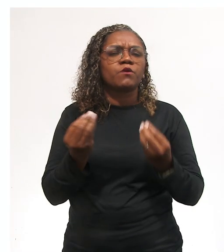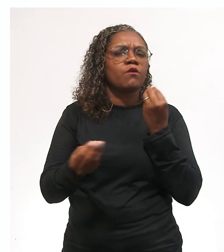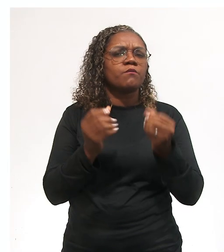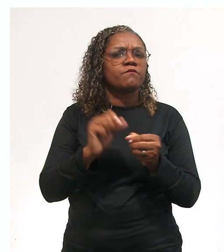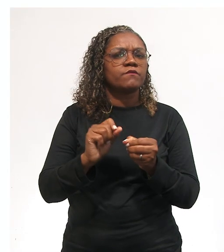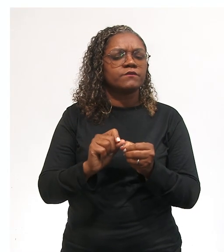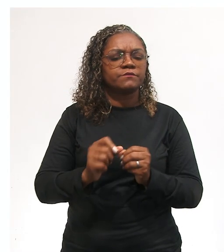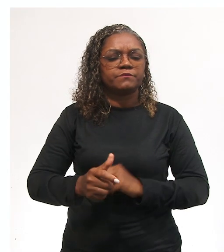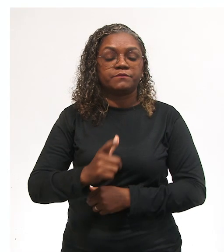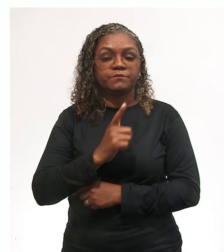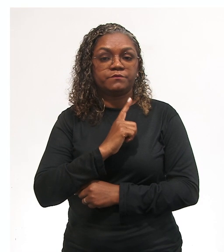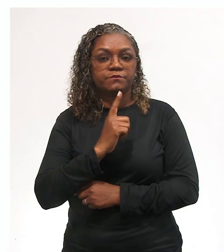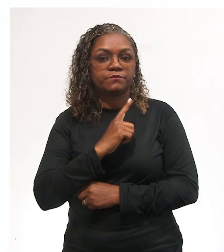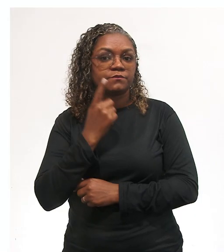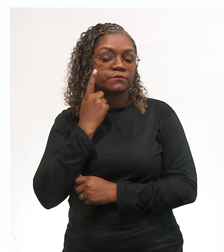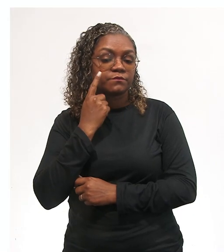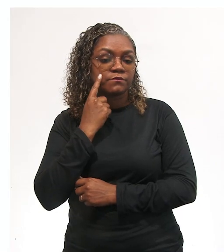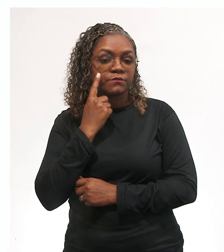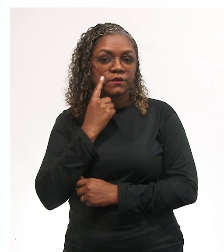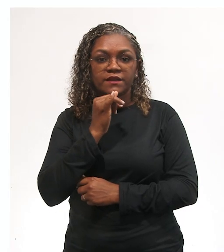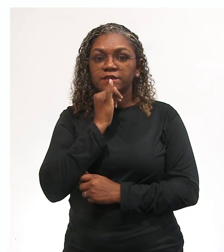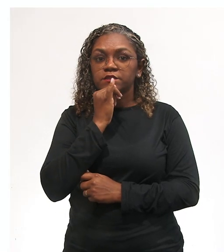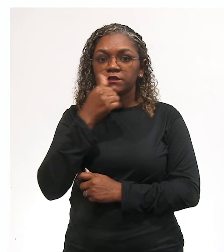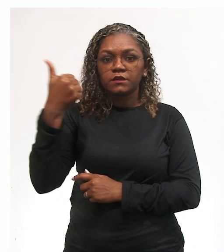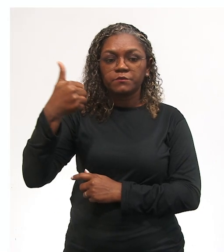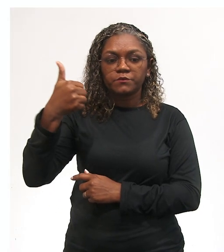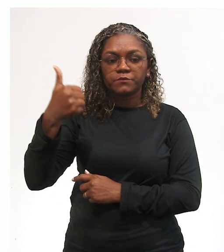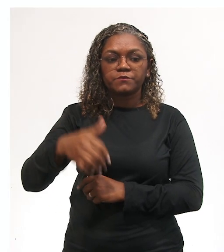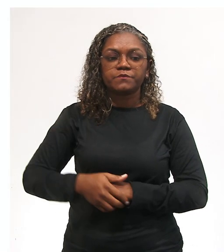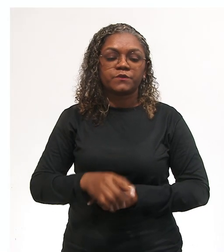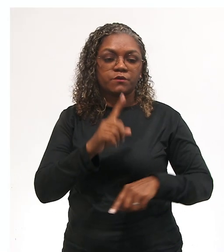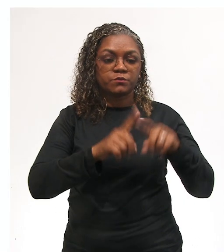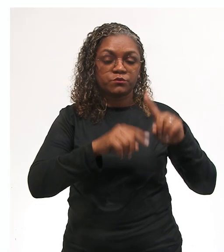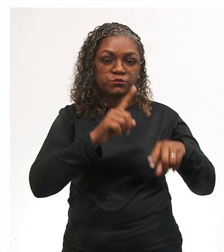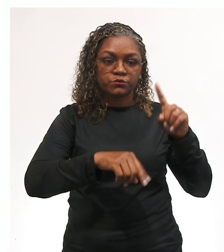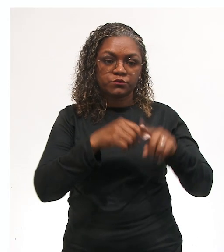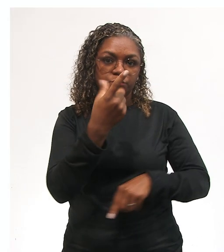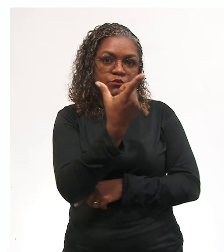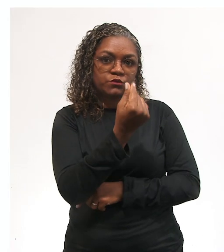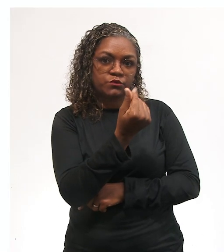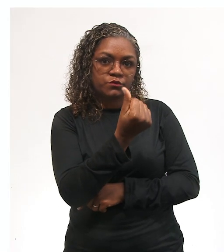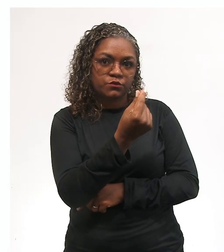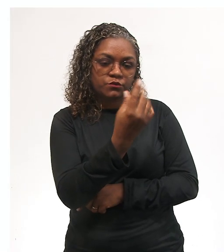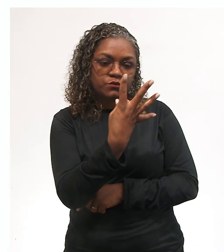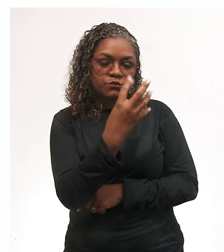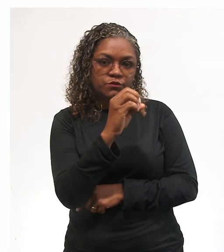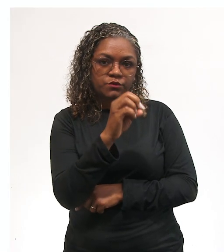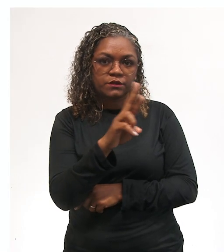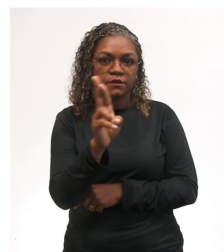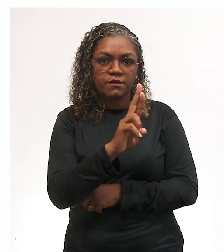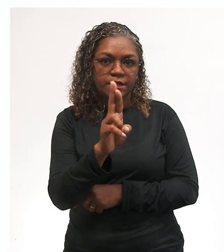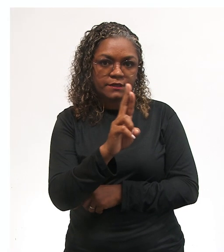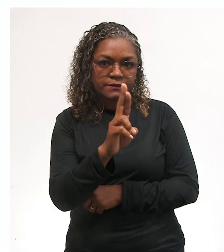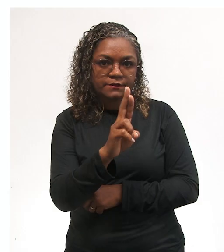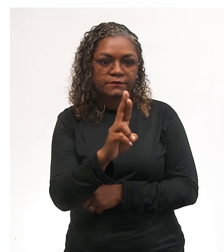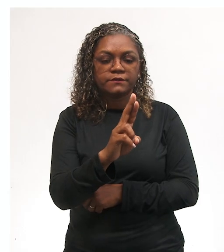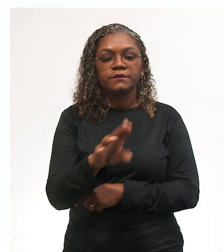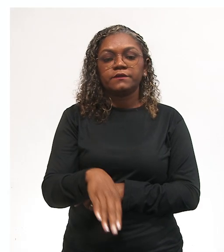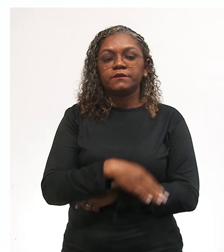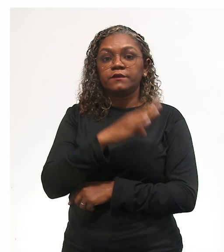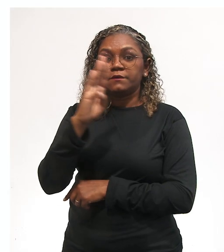Aqui temos no nosso primeiro exemplo um produto A custando R$40 e o produto B